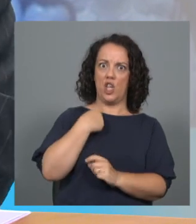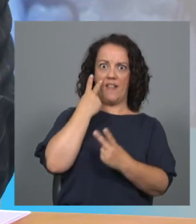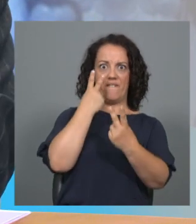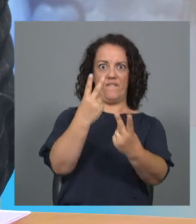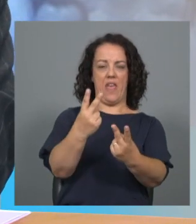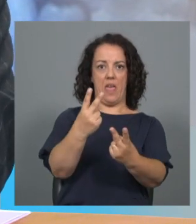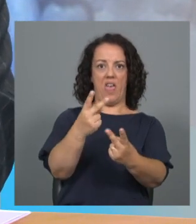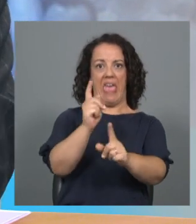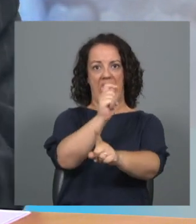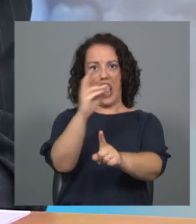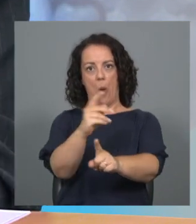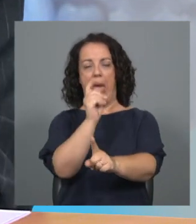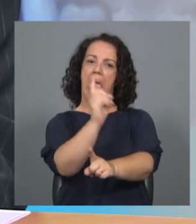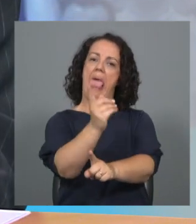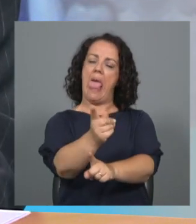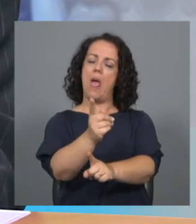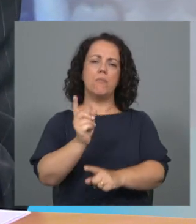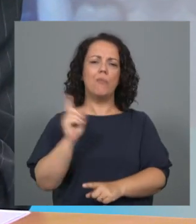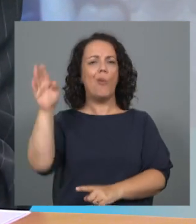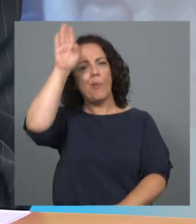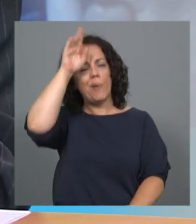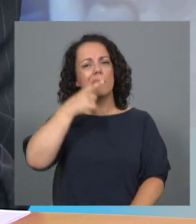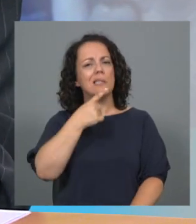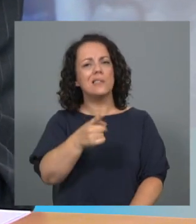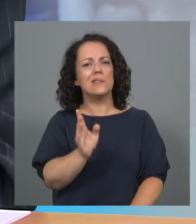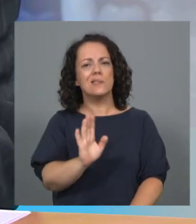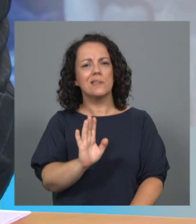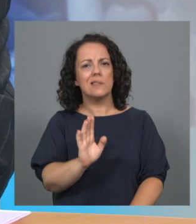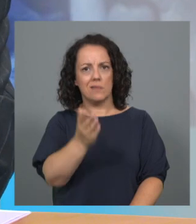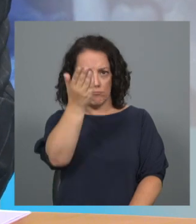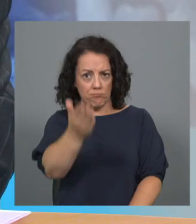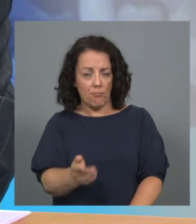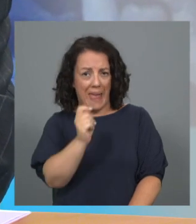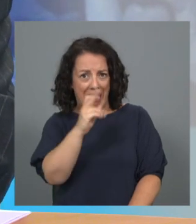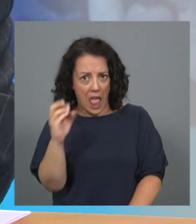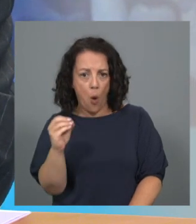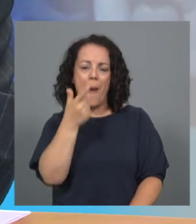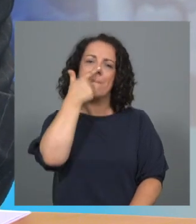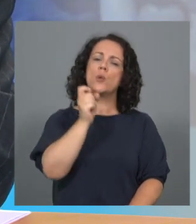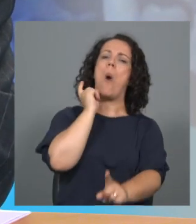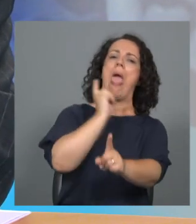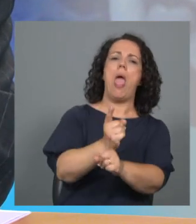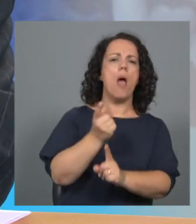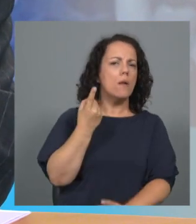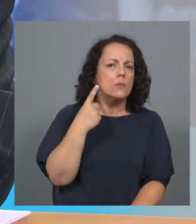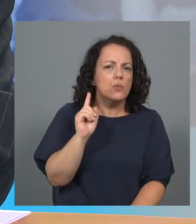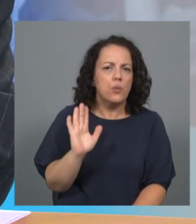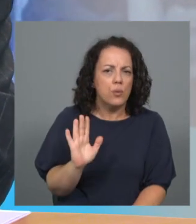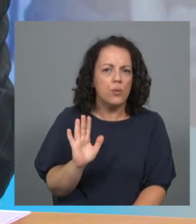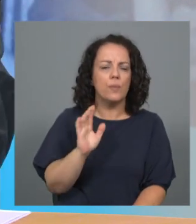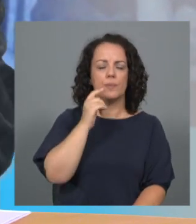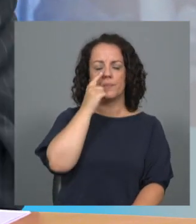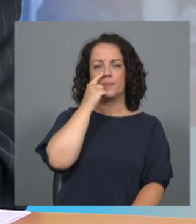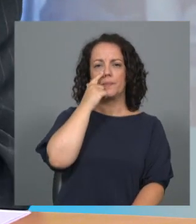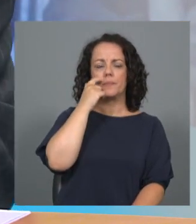dos seus erros, e o Papa vem nos dizer que ninguém é os seus erros. E depois tem, de facto,